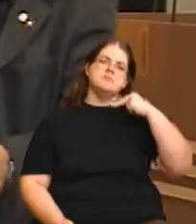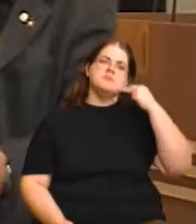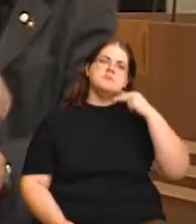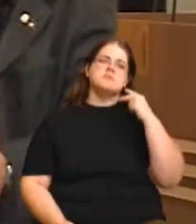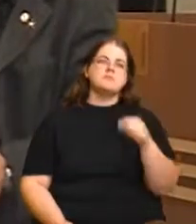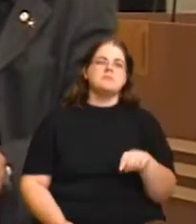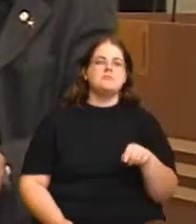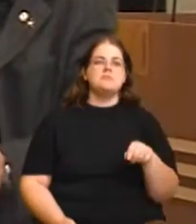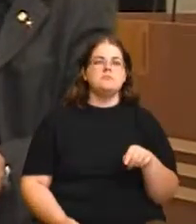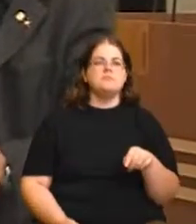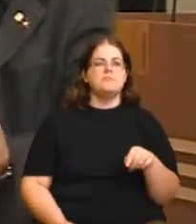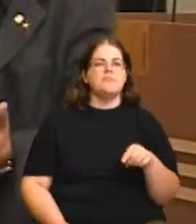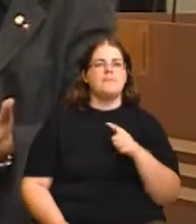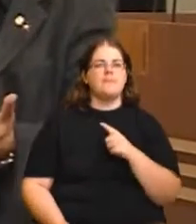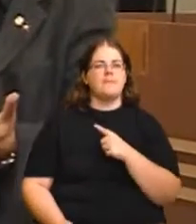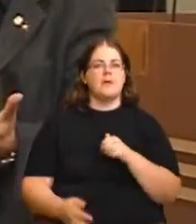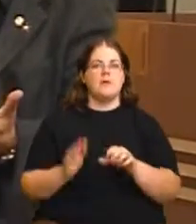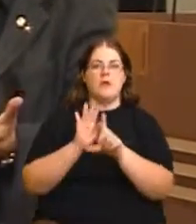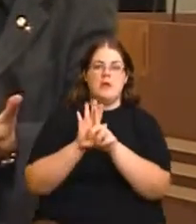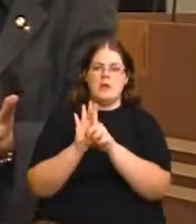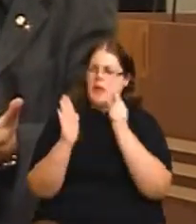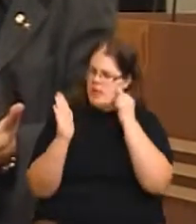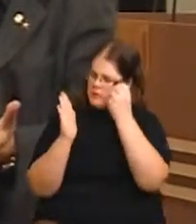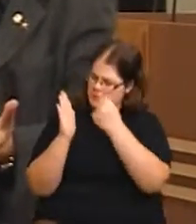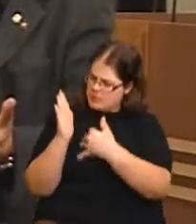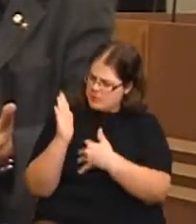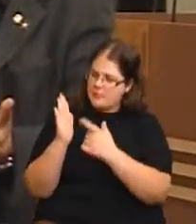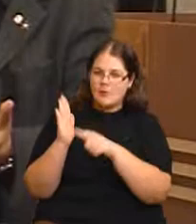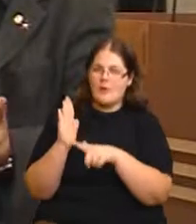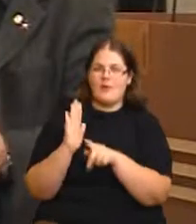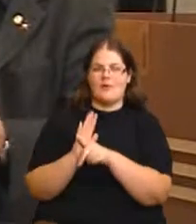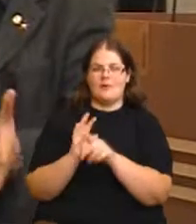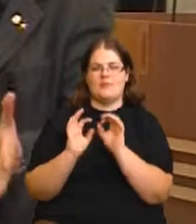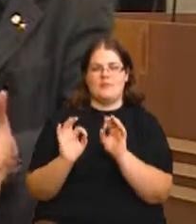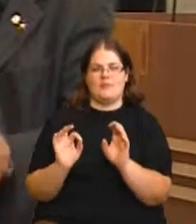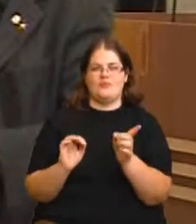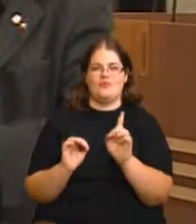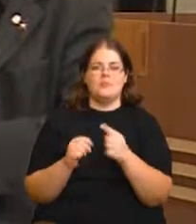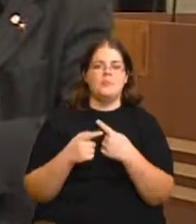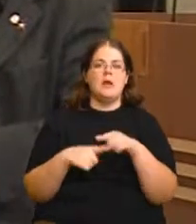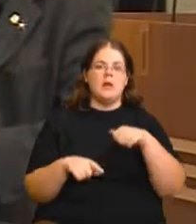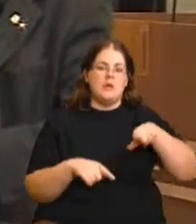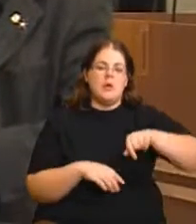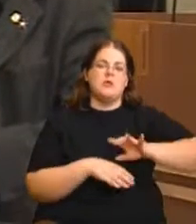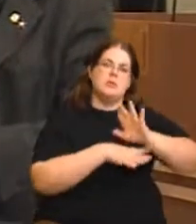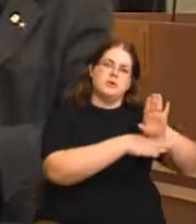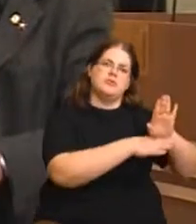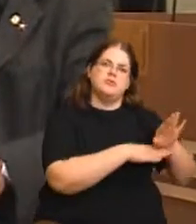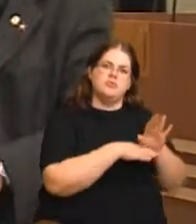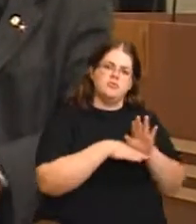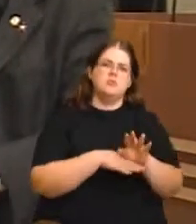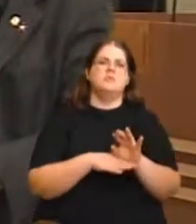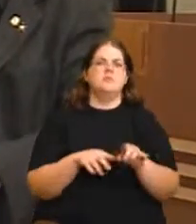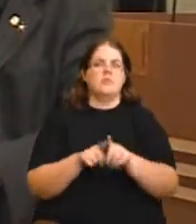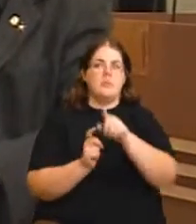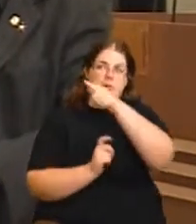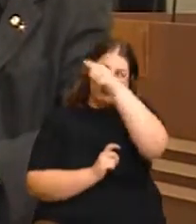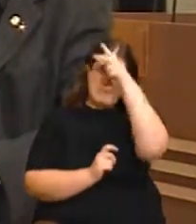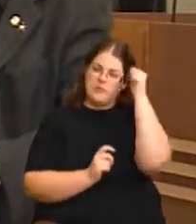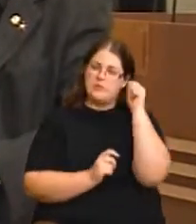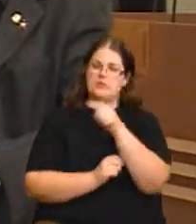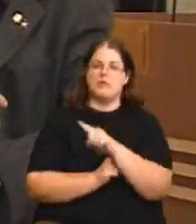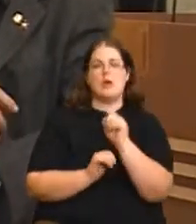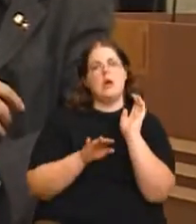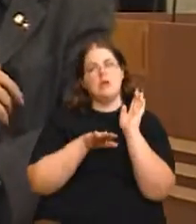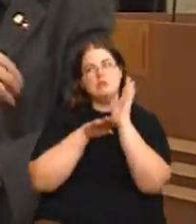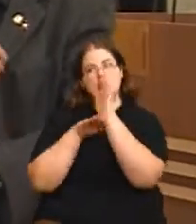mas no riscado, na lei, não é essa a nossa obrigação, mas nós temos que fazer isso para ajudar também o próprio Poder Executivo, porque